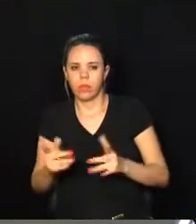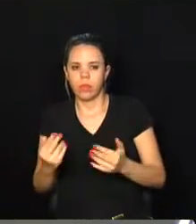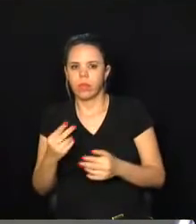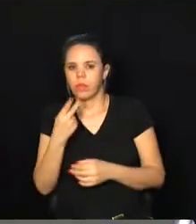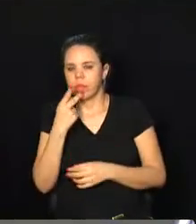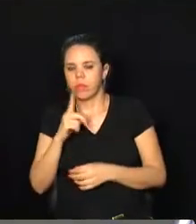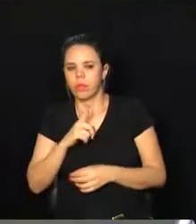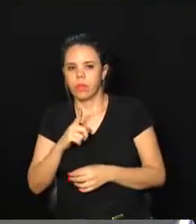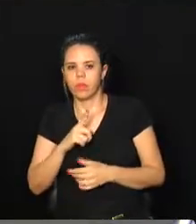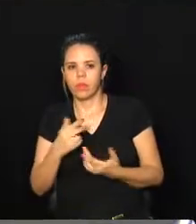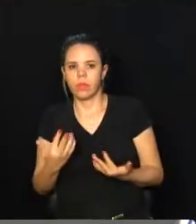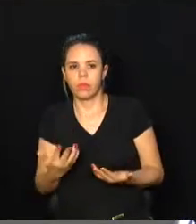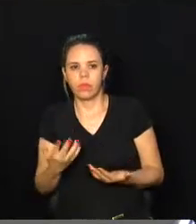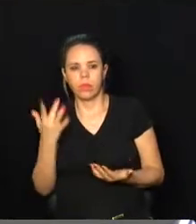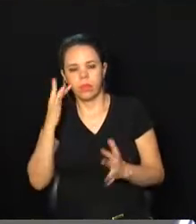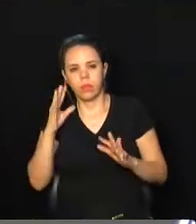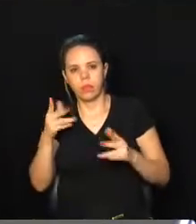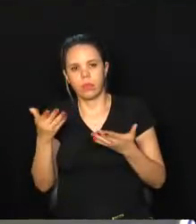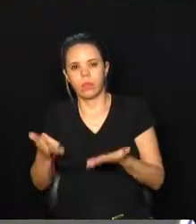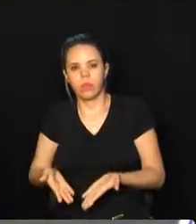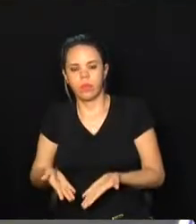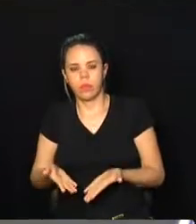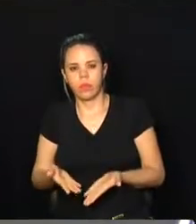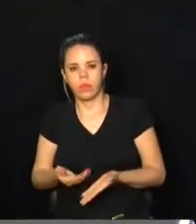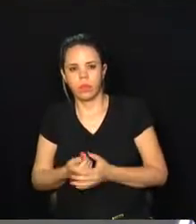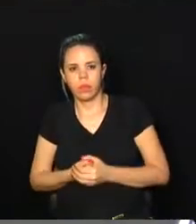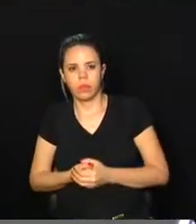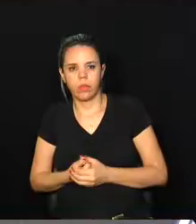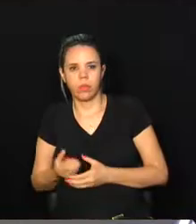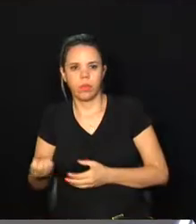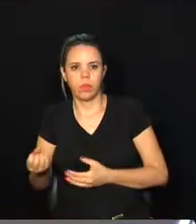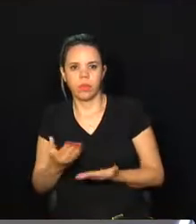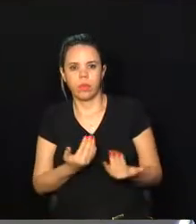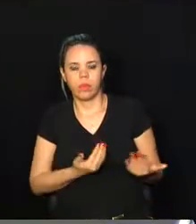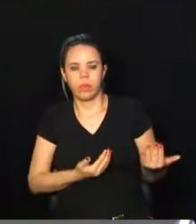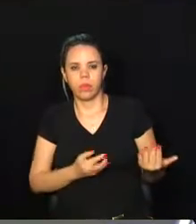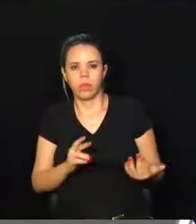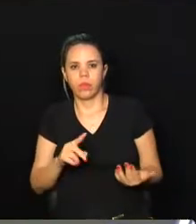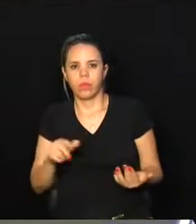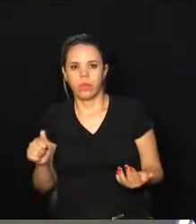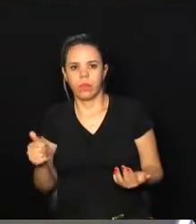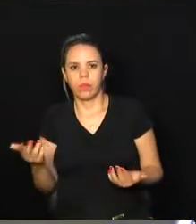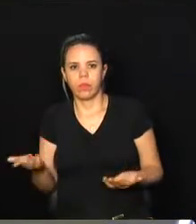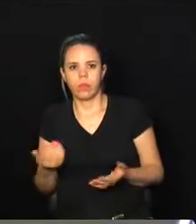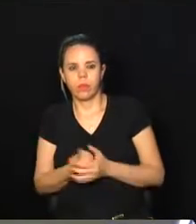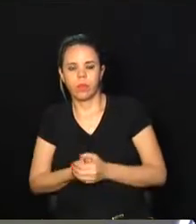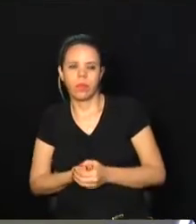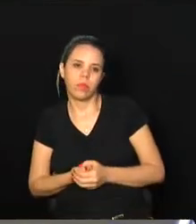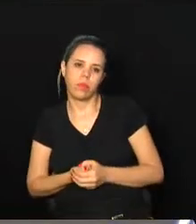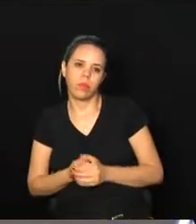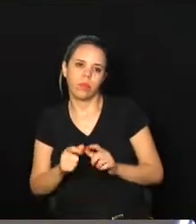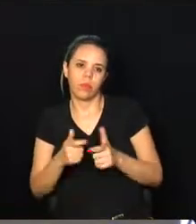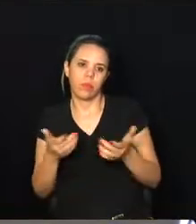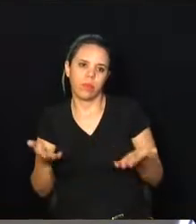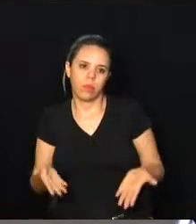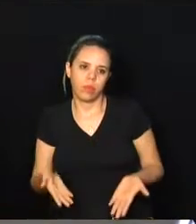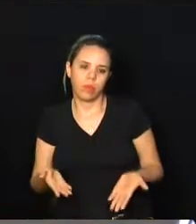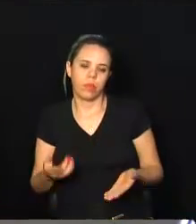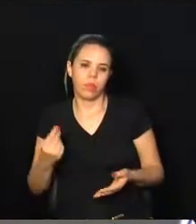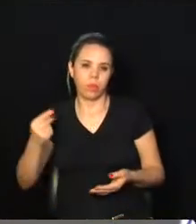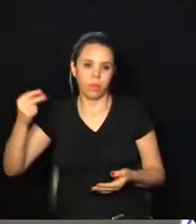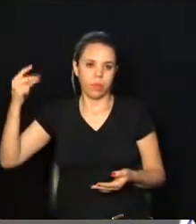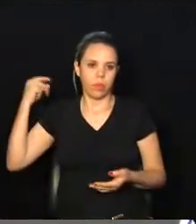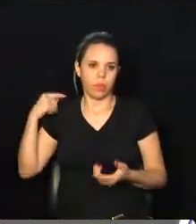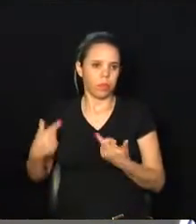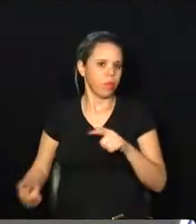gente, acho que todos nós aqui, deixa eu ver quem que é mais novinho, a Renata, né? Mas a maioria aqui é da época que não